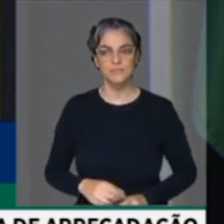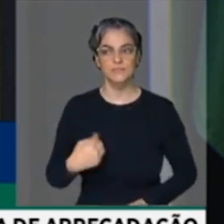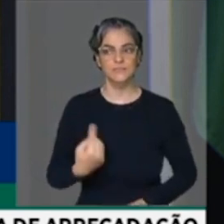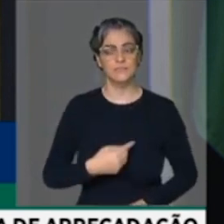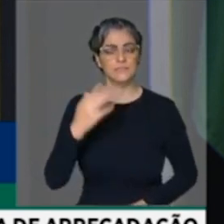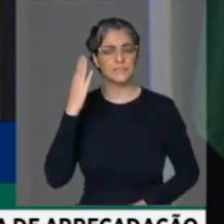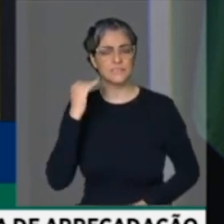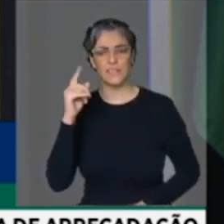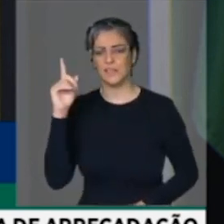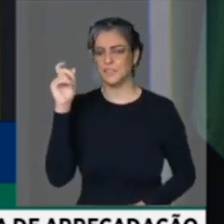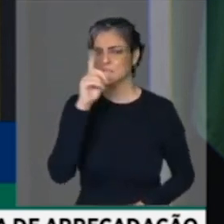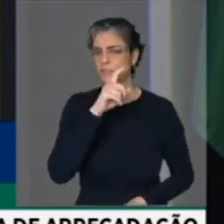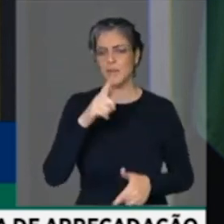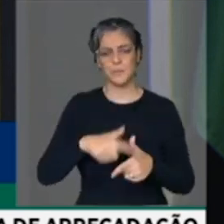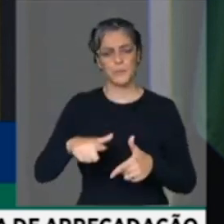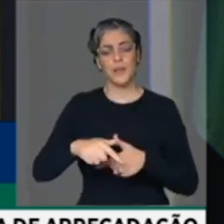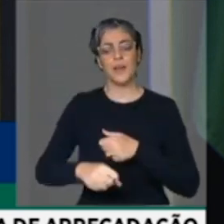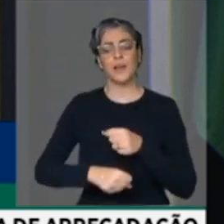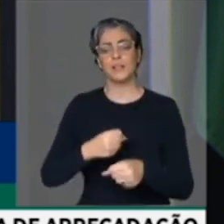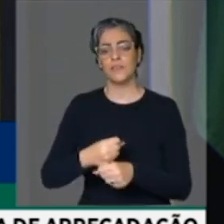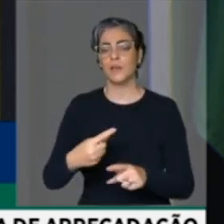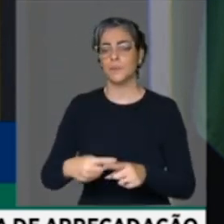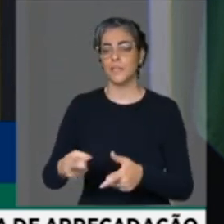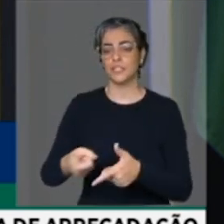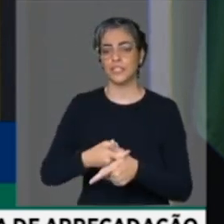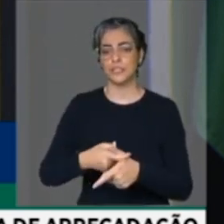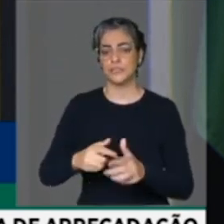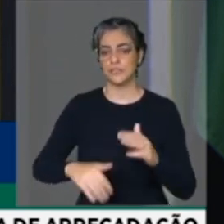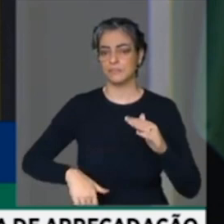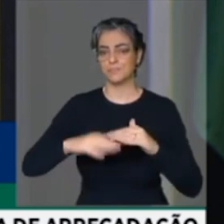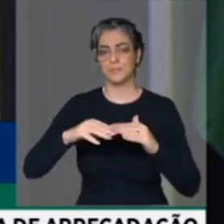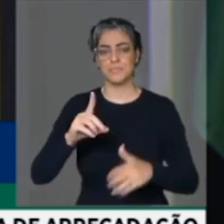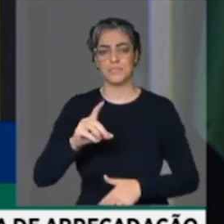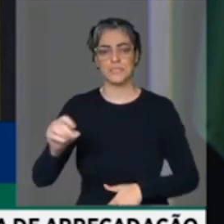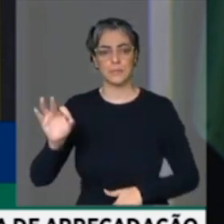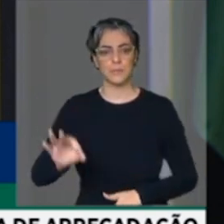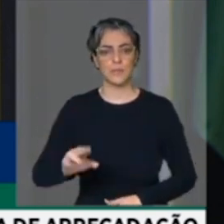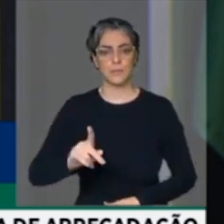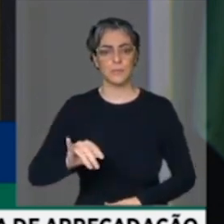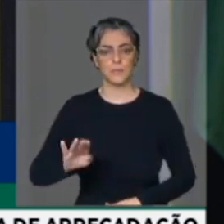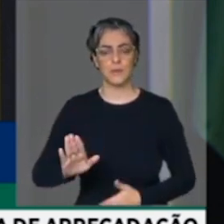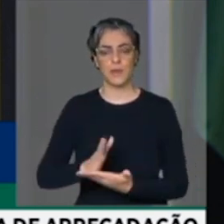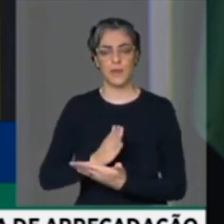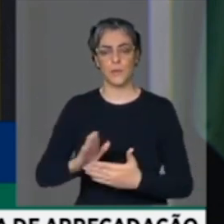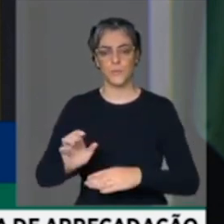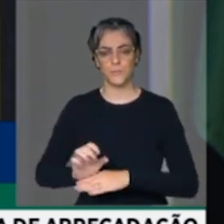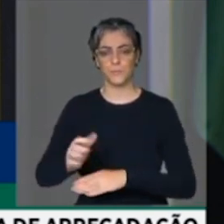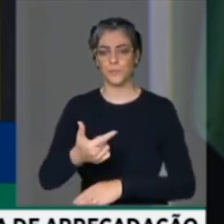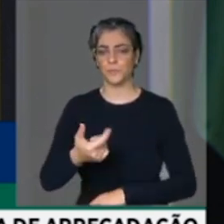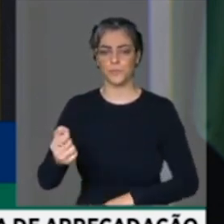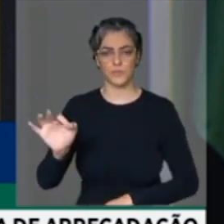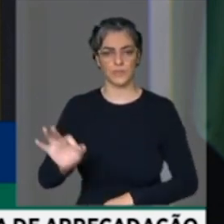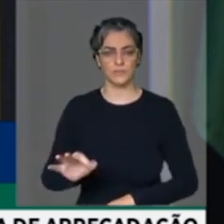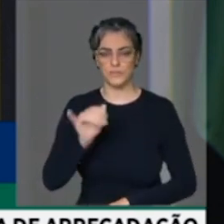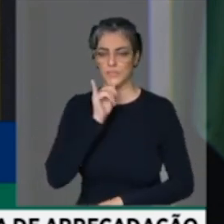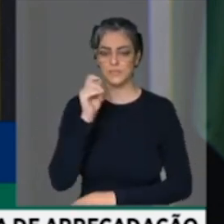gente vai enfrentar no ano que vem, é justamente o aumento da dívida pública, que vai bater 100% do PIB. Alguns estados já bateram 200%, como é o caso do Rio